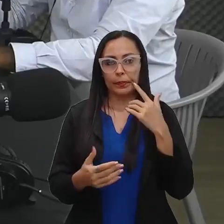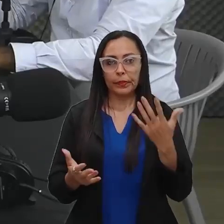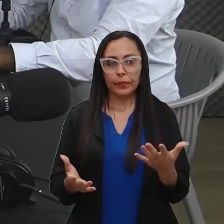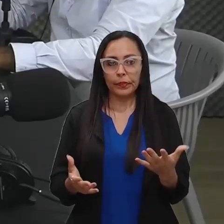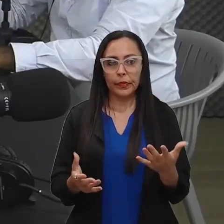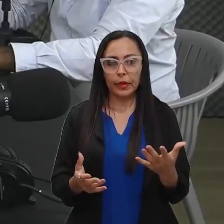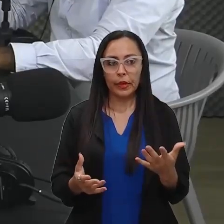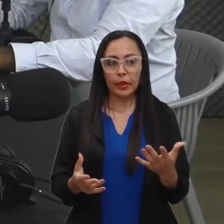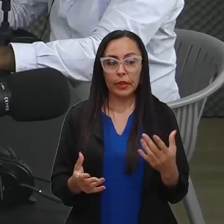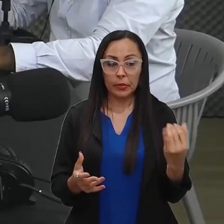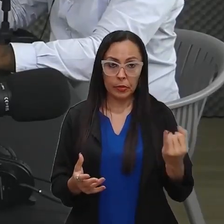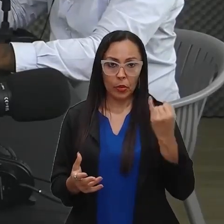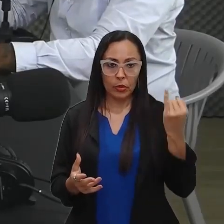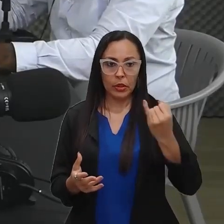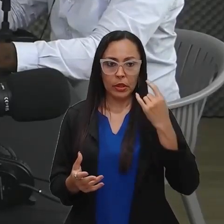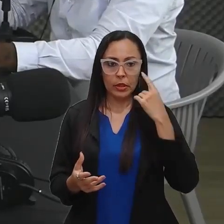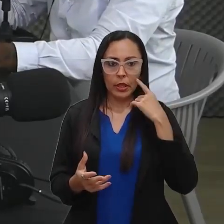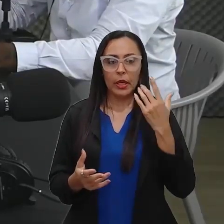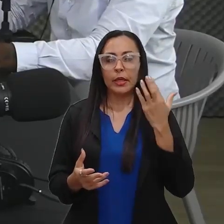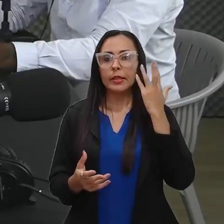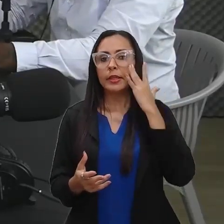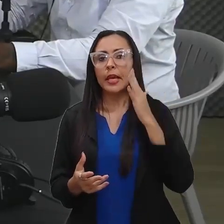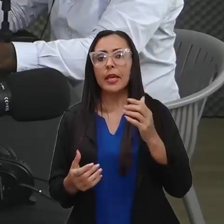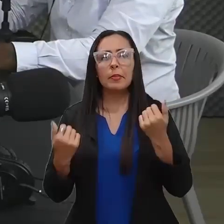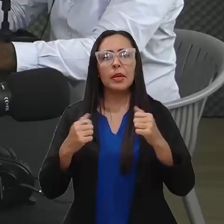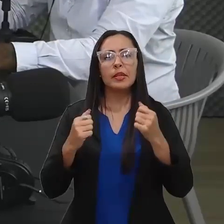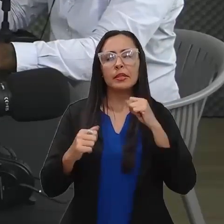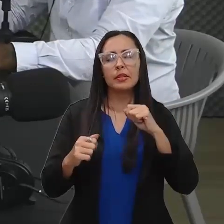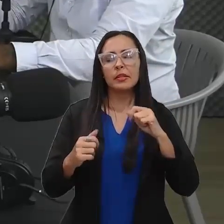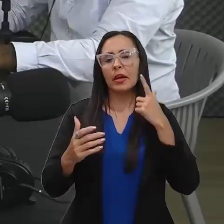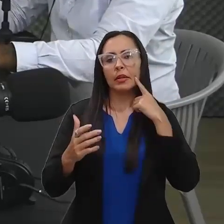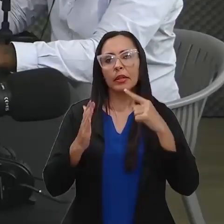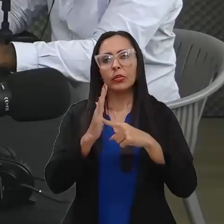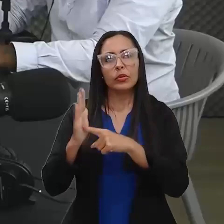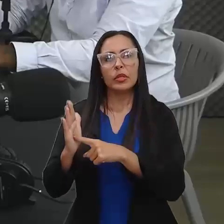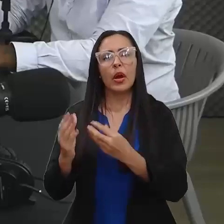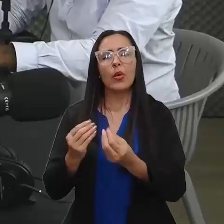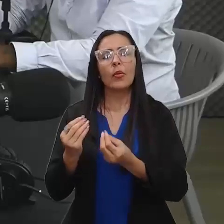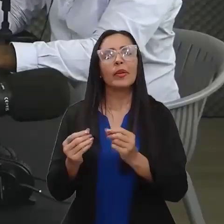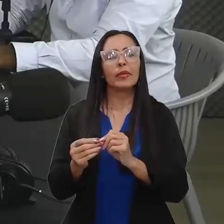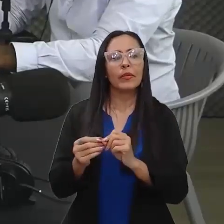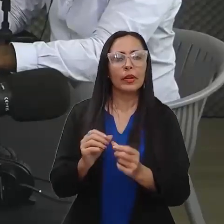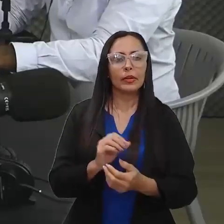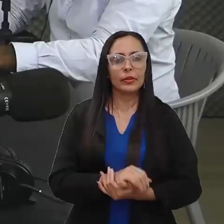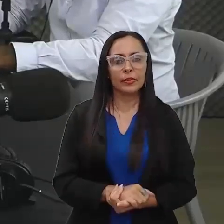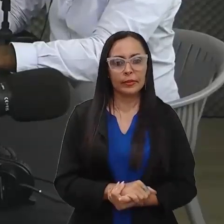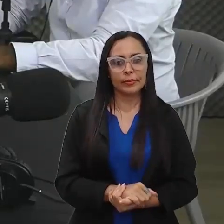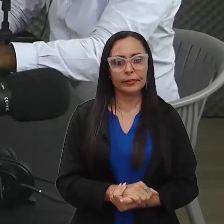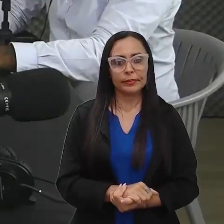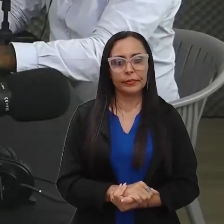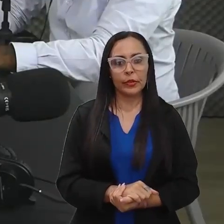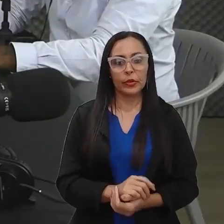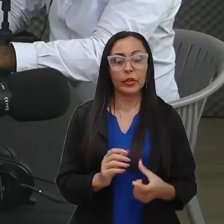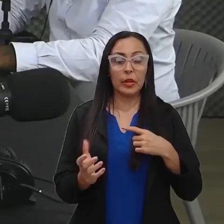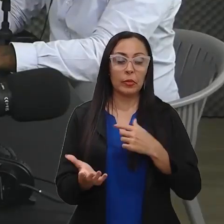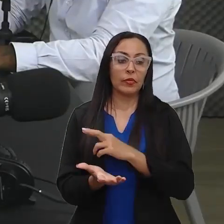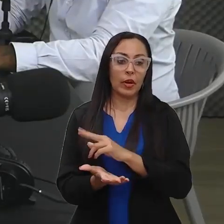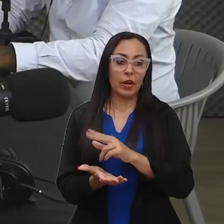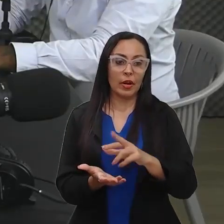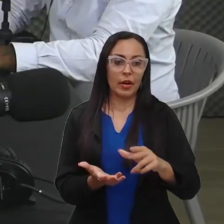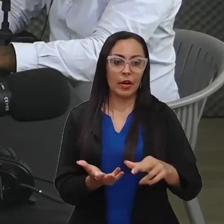pergunta. Quem precisa denunciar? Como faz? Bem, hoje nós temos vários